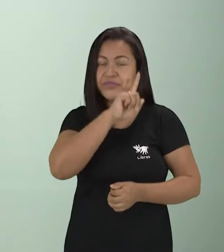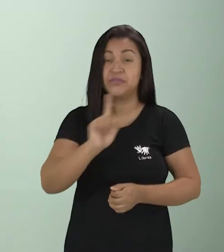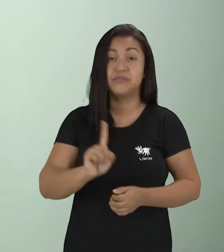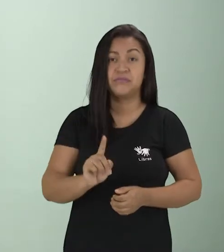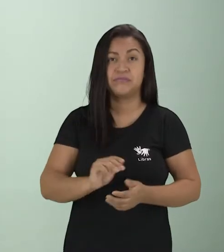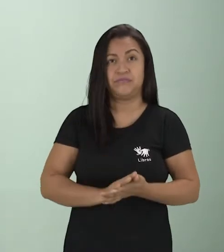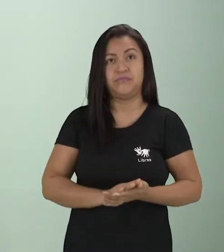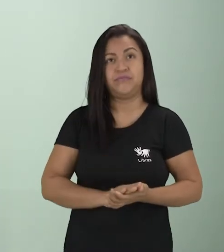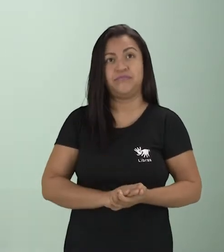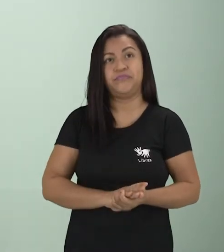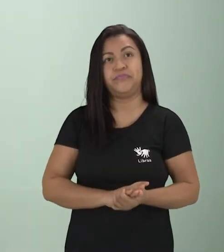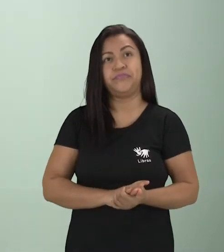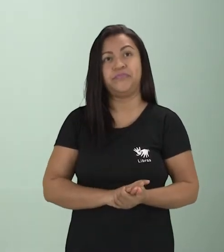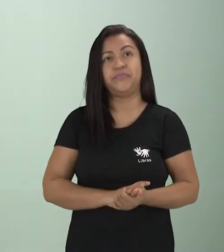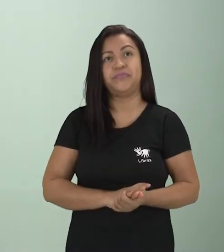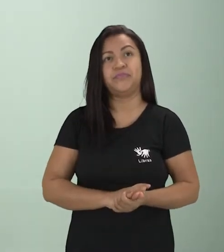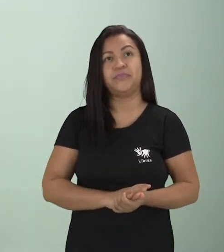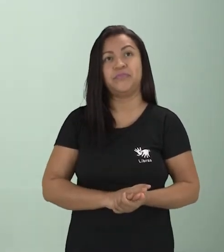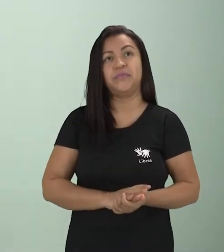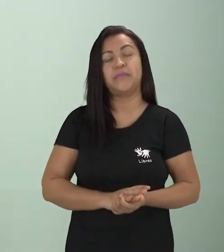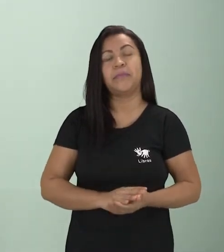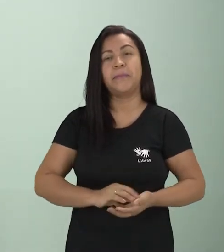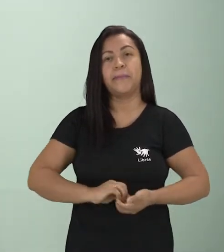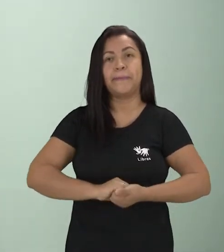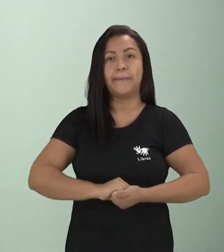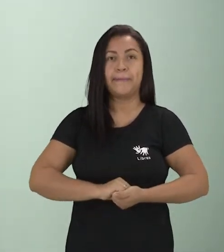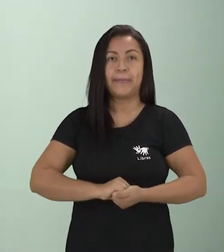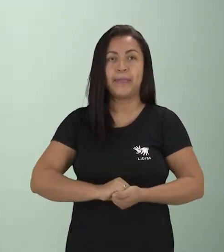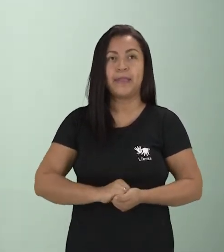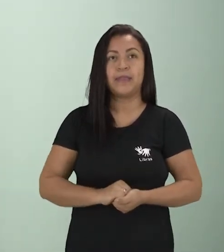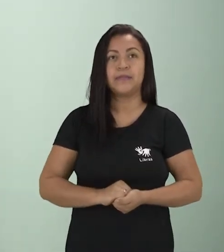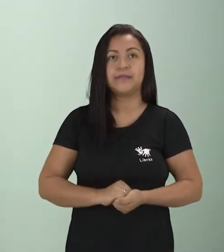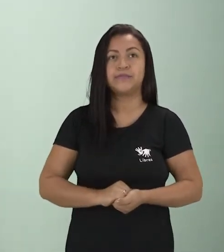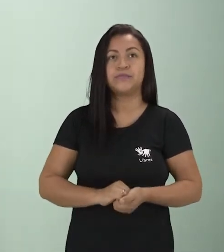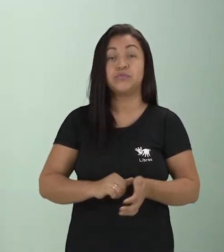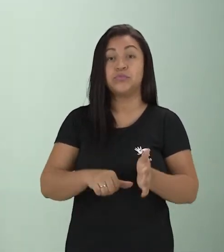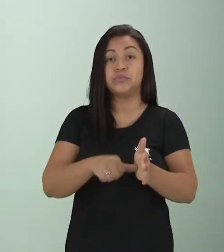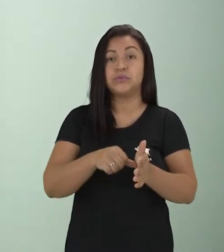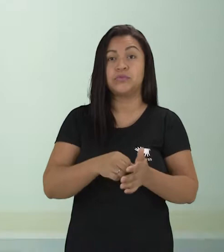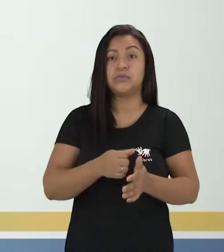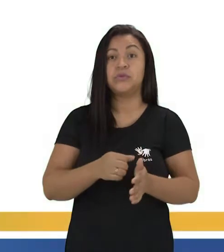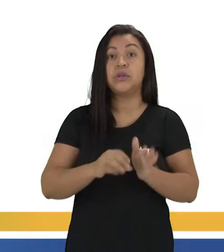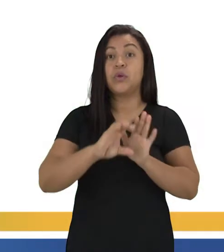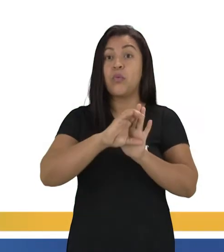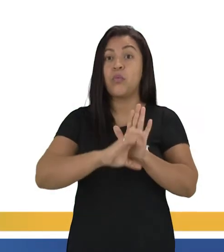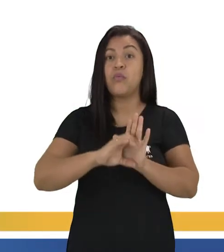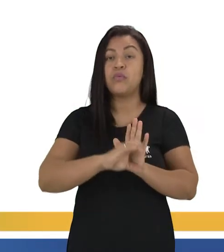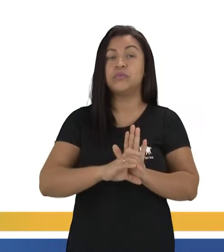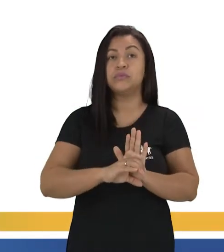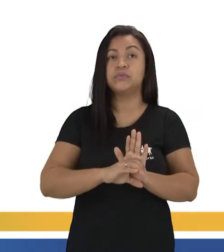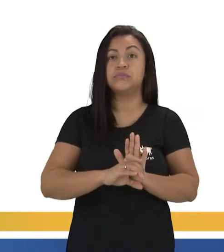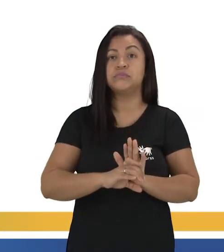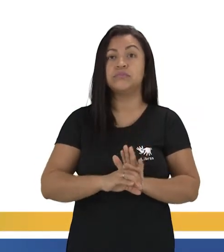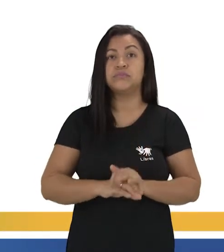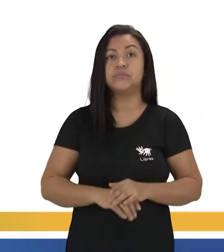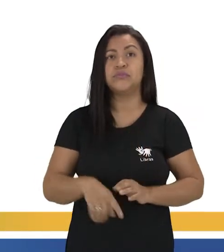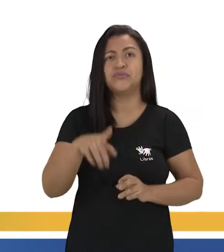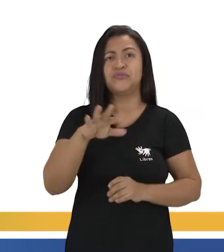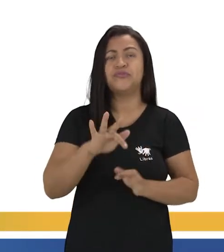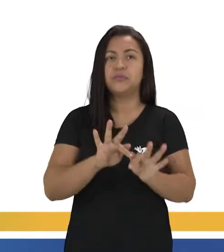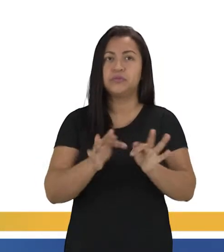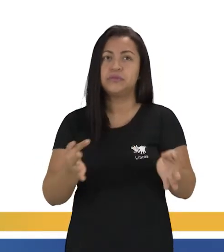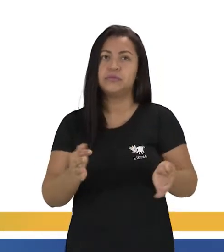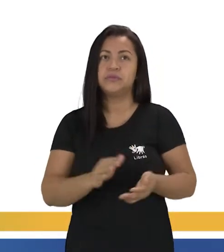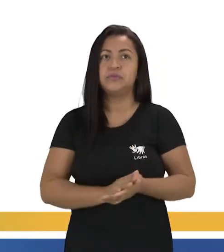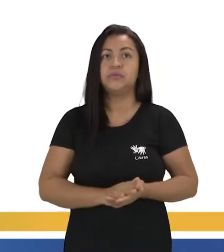ao present perfect, que vem um pouco antes dele, né? Então vamos primeiro à definição. Vocês vão ver que não é muito complicado. O